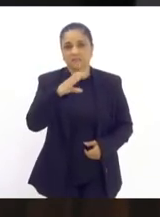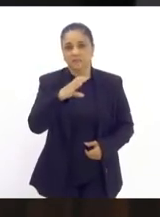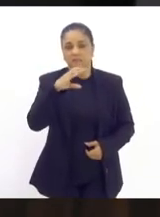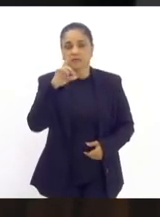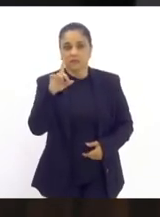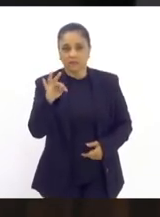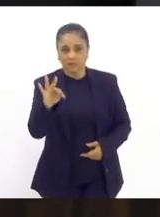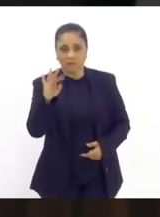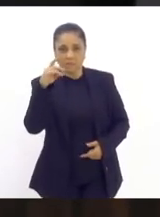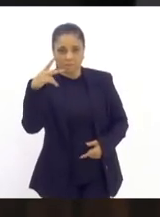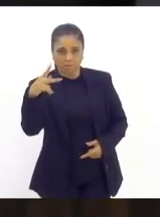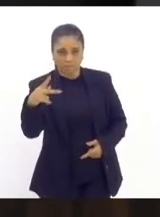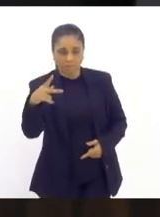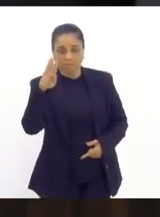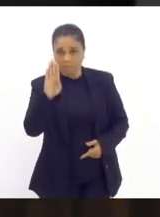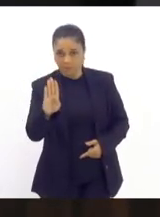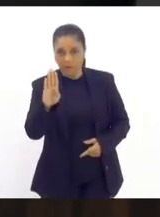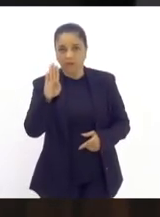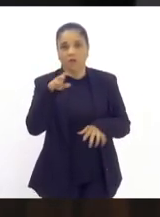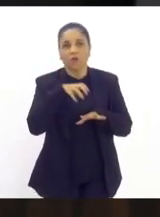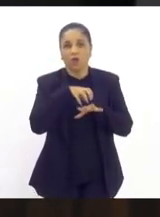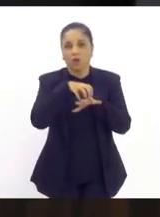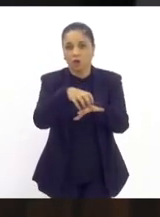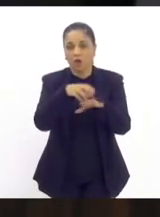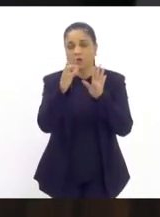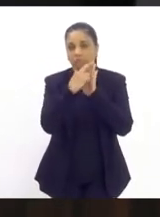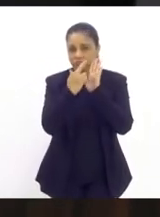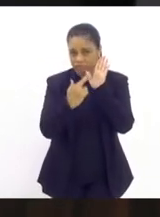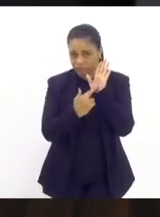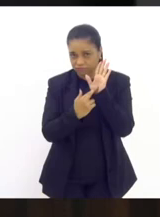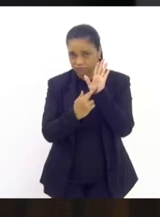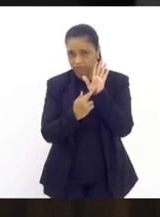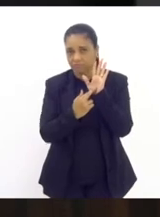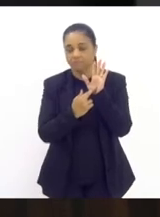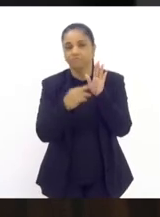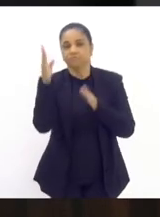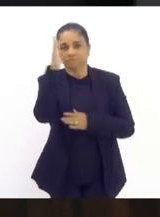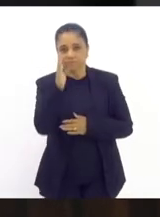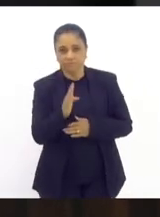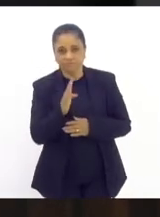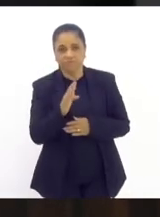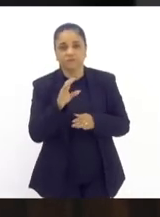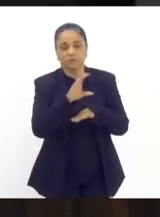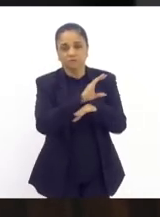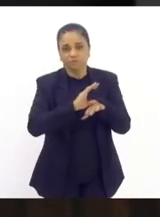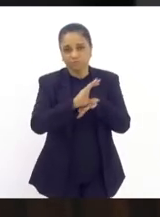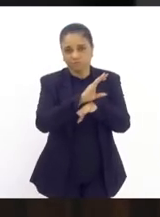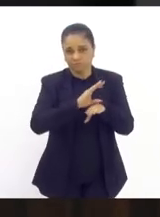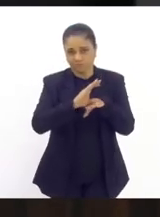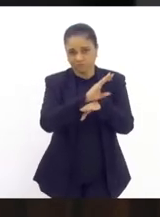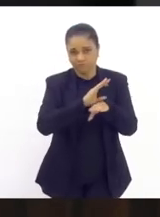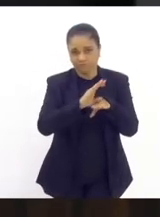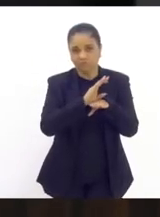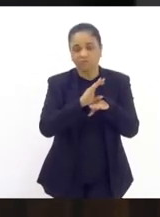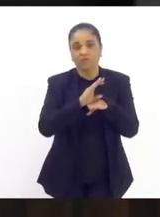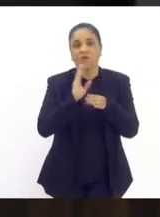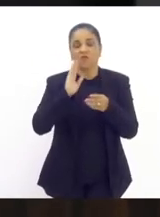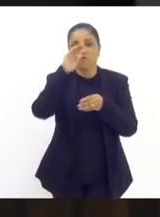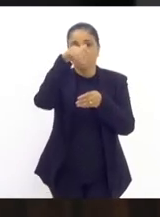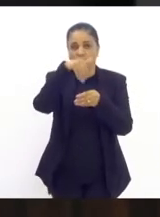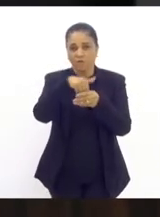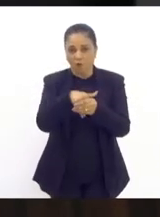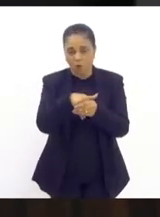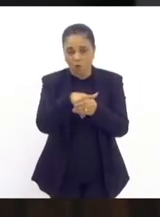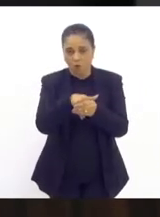de trânsito brasileiro pareceres as comissões de construção e justiça pela inconstitucionalidade com voto em